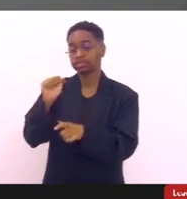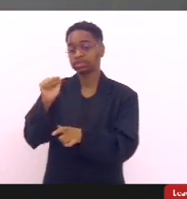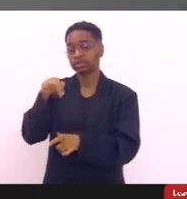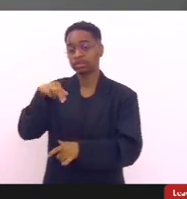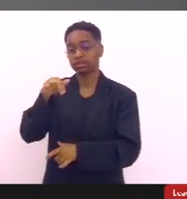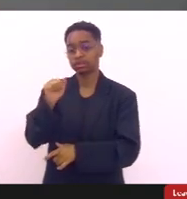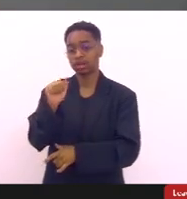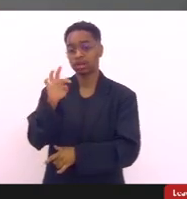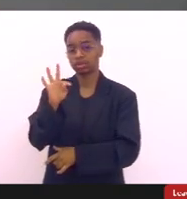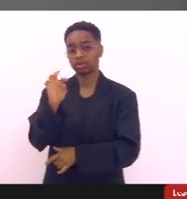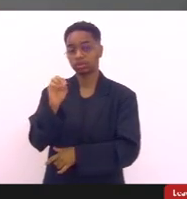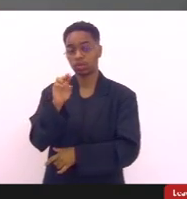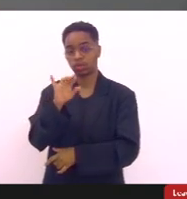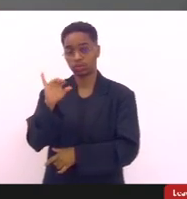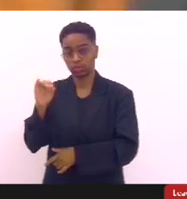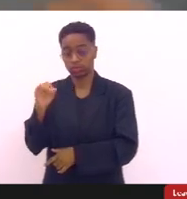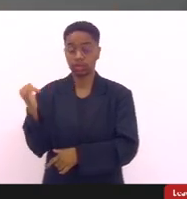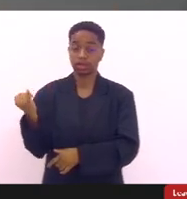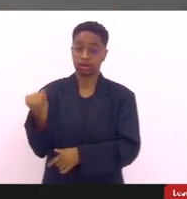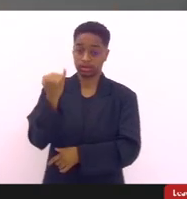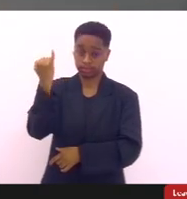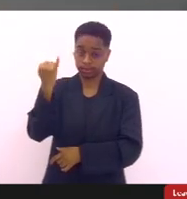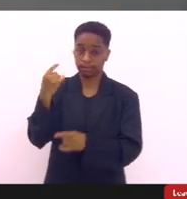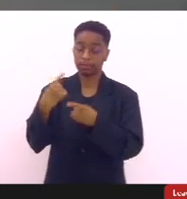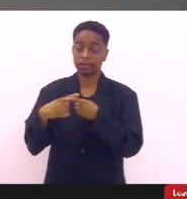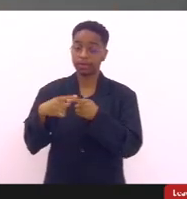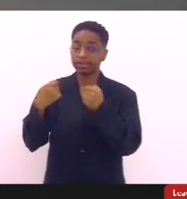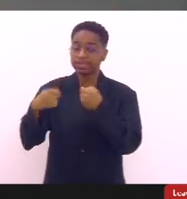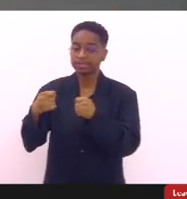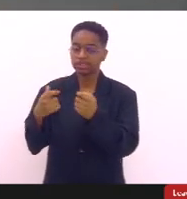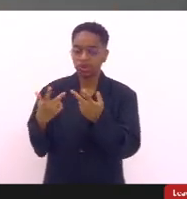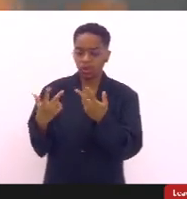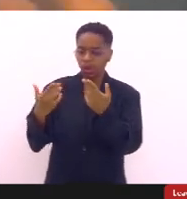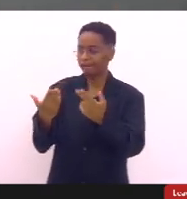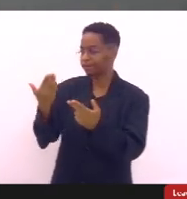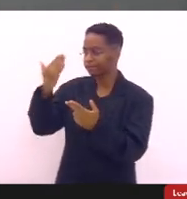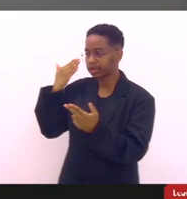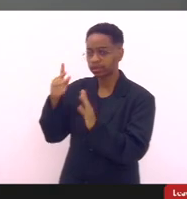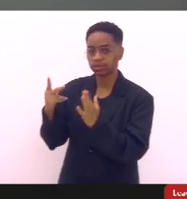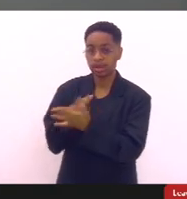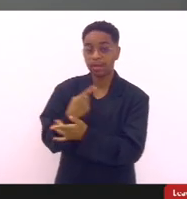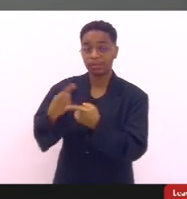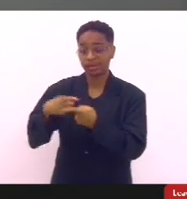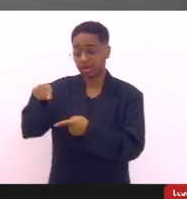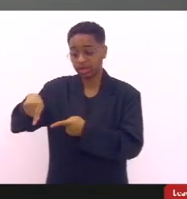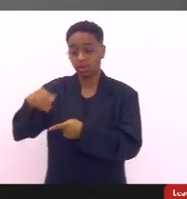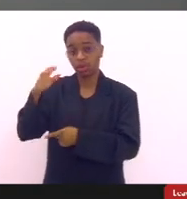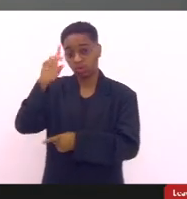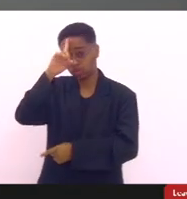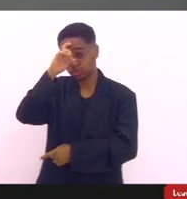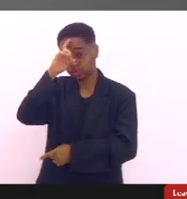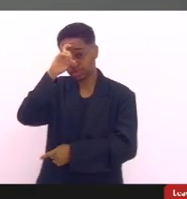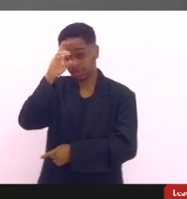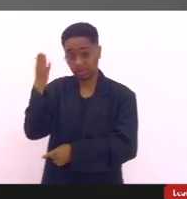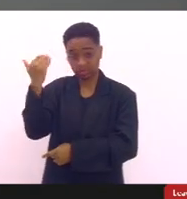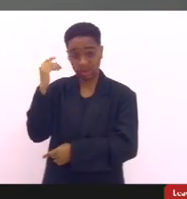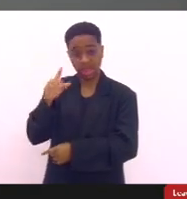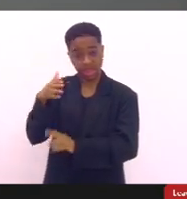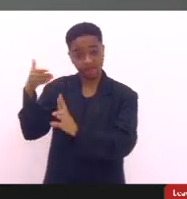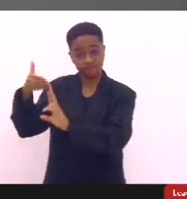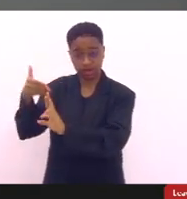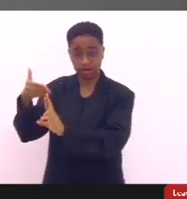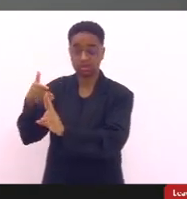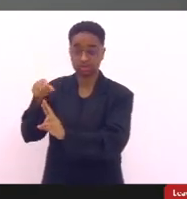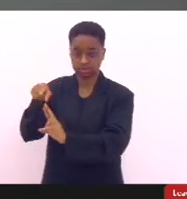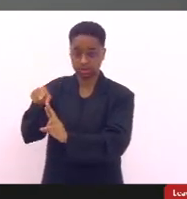ele precisa voltar a ser o que ele era antes, que ele era um hospital de referência realmente efetivo,